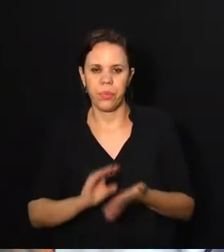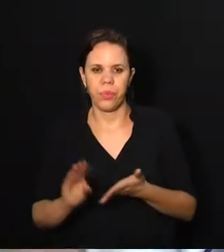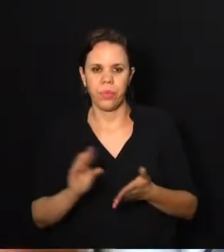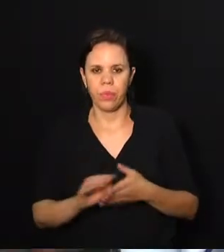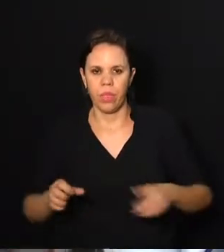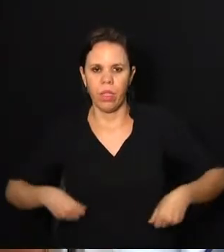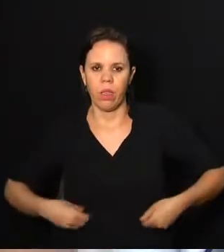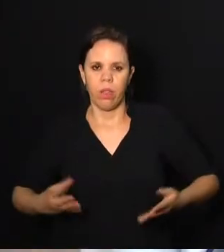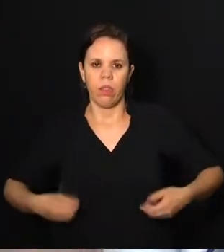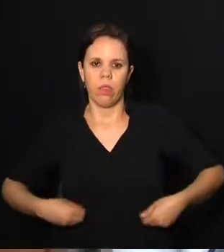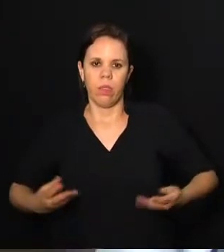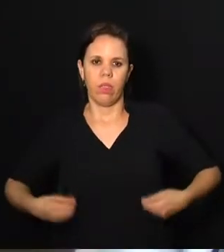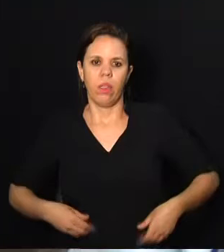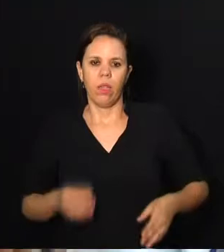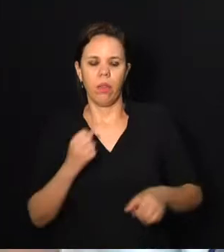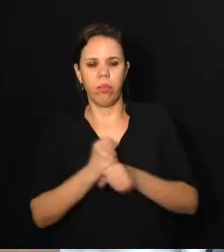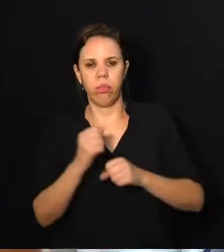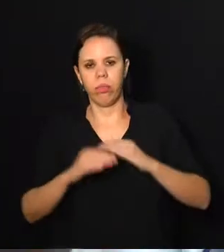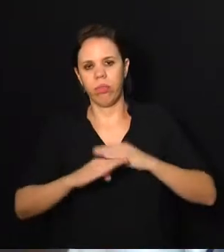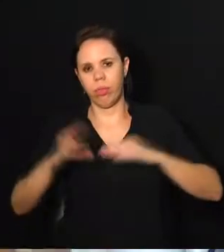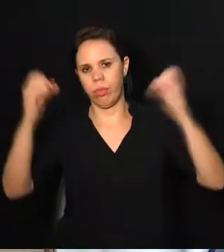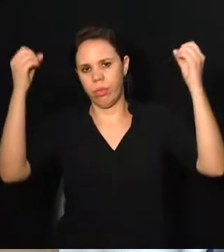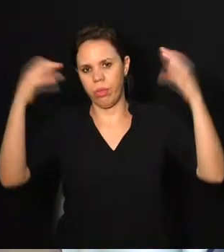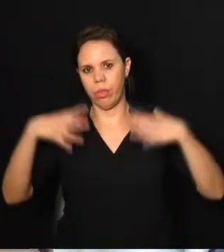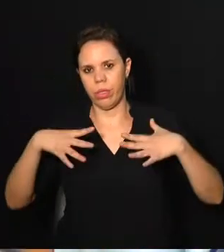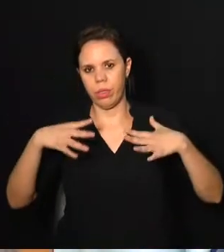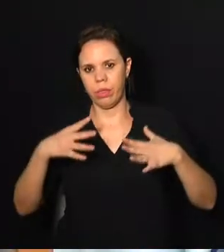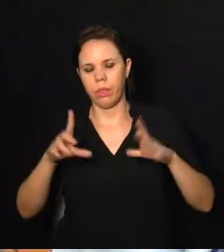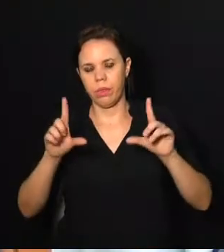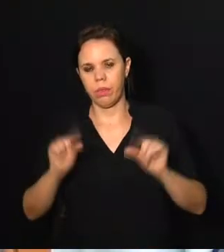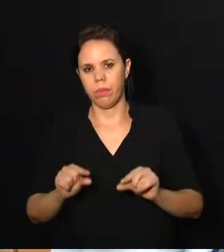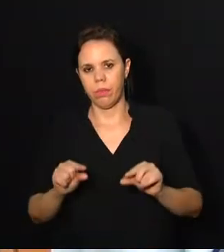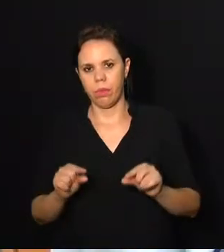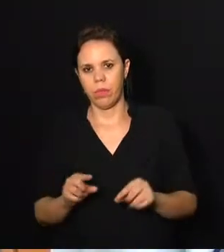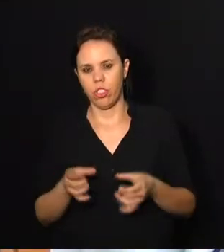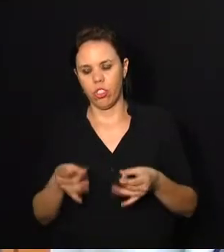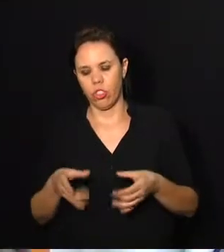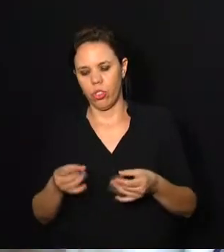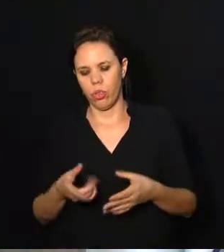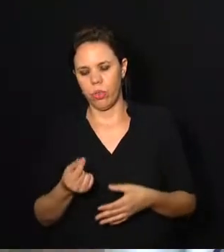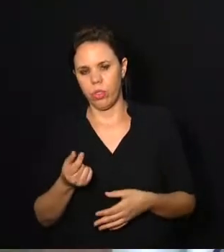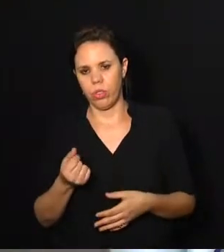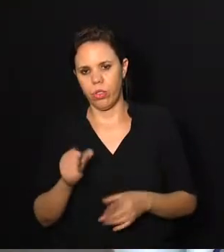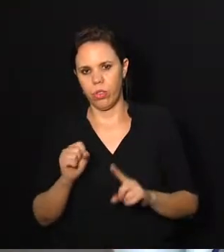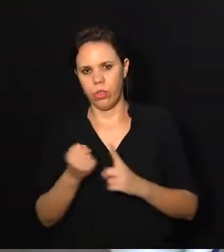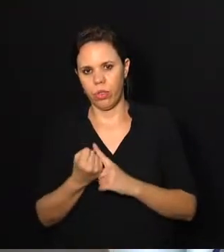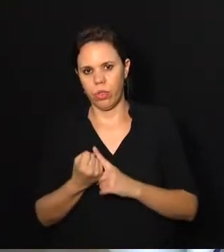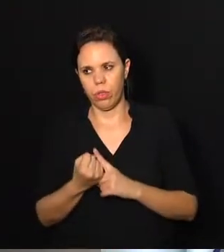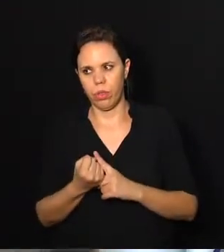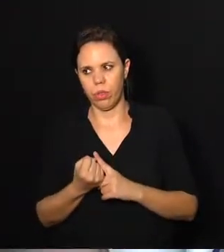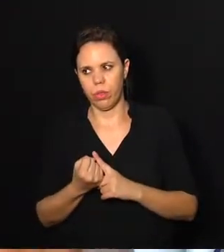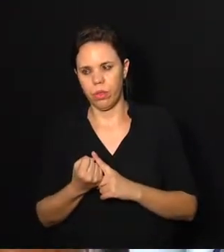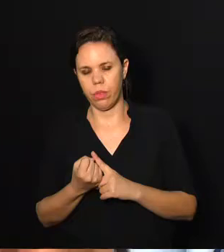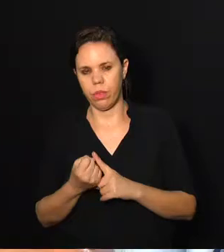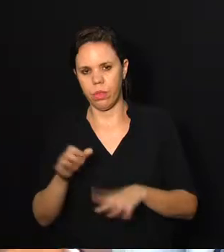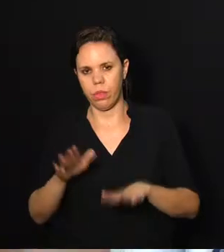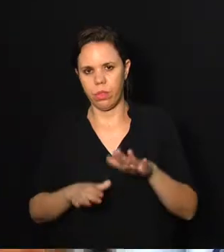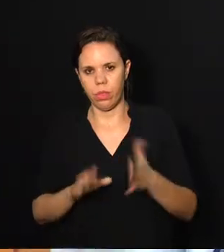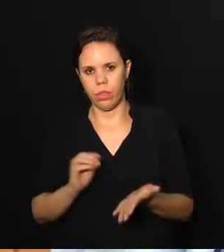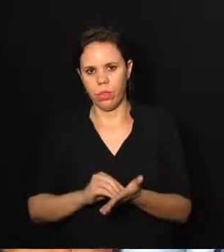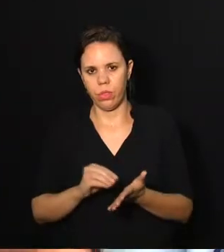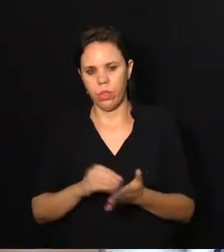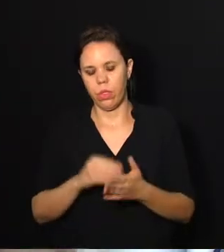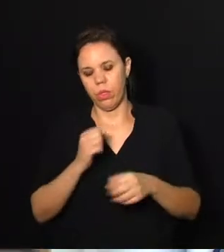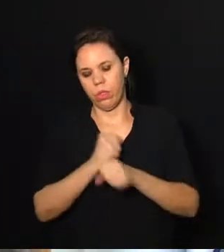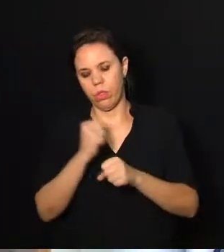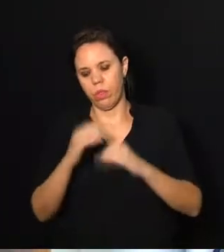essas despesas, asfalto, iluminação, vão diminuindo, sobra mais dinheiro para o social, Anderson. Né? Às vezes, asfaltar um bairro, o dinheiro